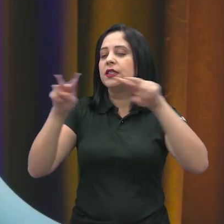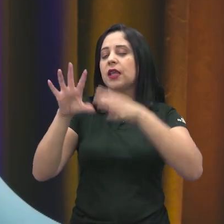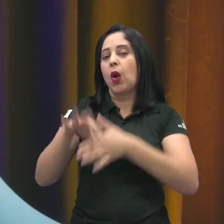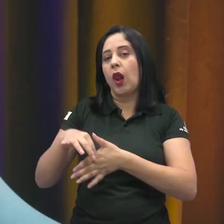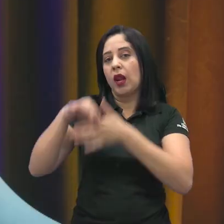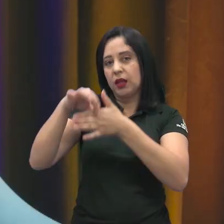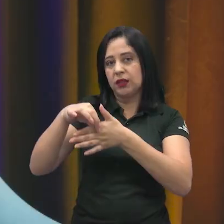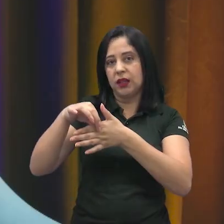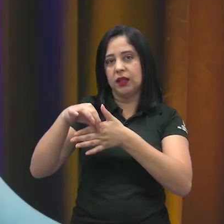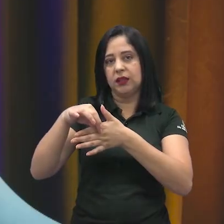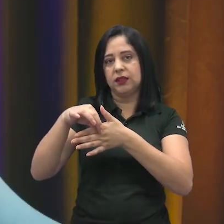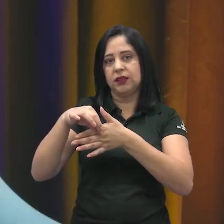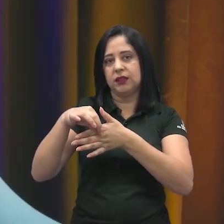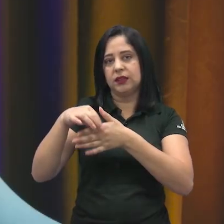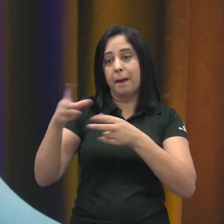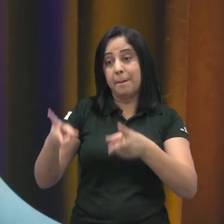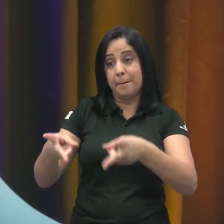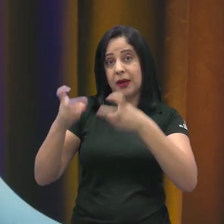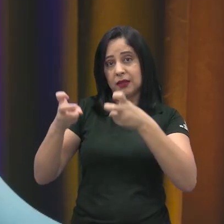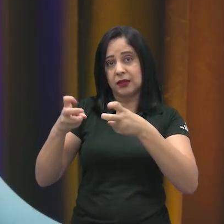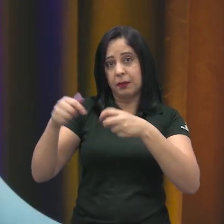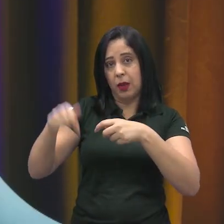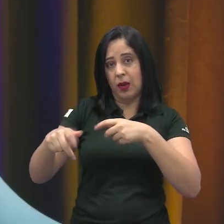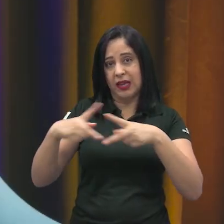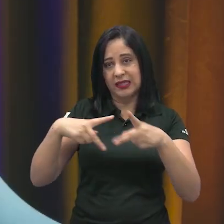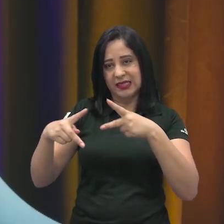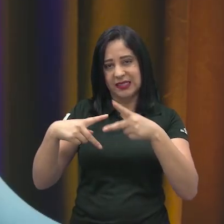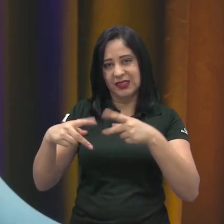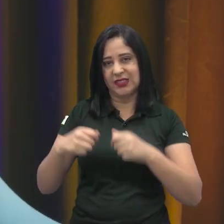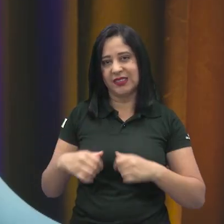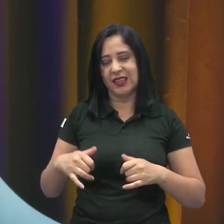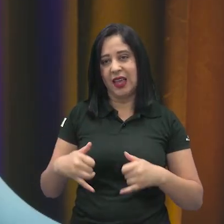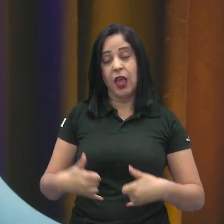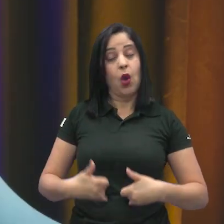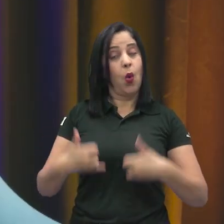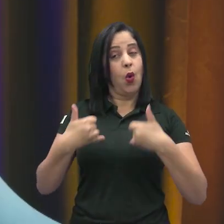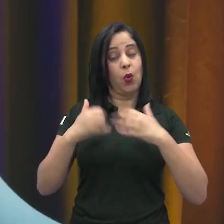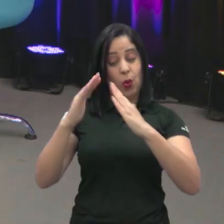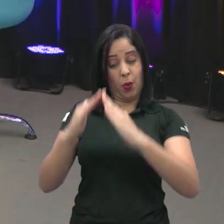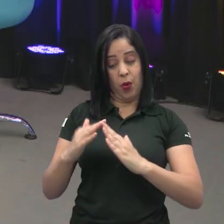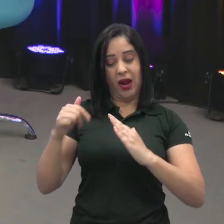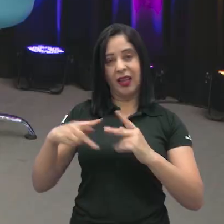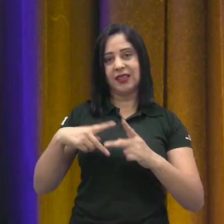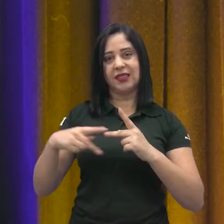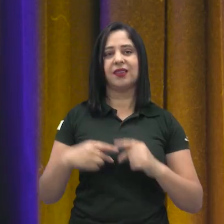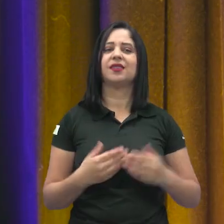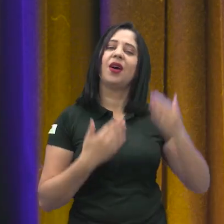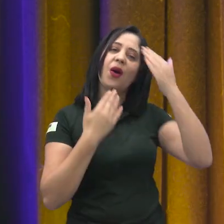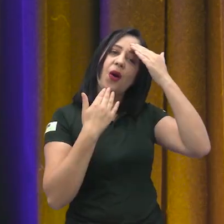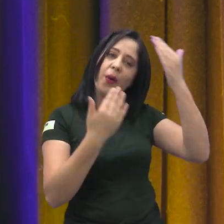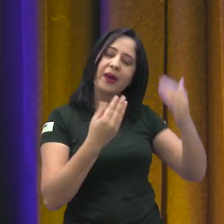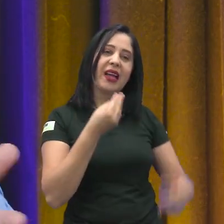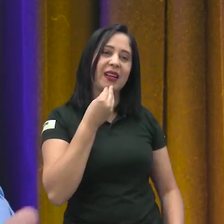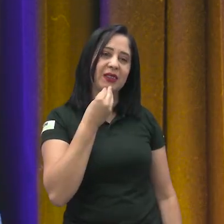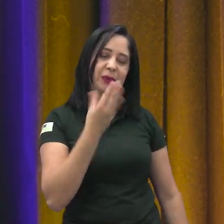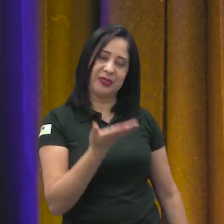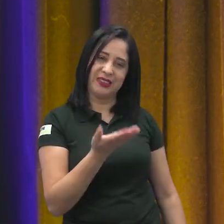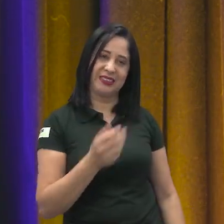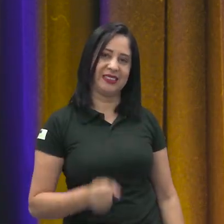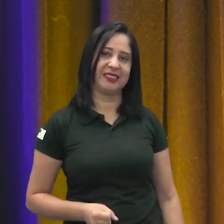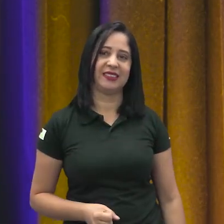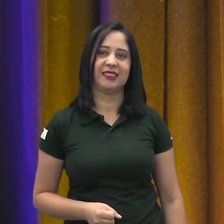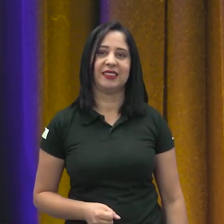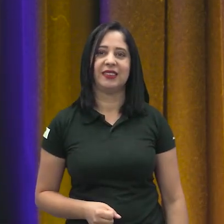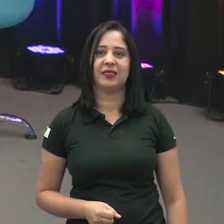aqui da nossa cidade de São José dos Campos, que a gente tem tanto orgulho de viver. Com certeza, eu que agradeço a oportunidade e a gente fica